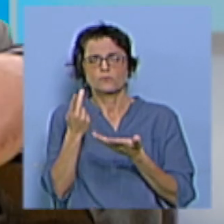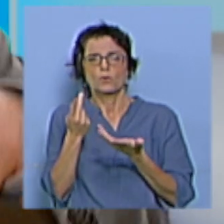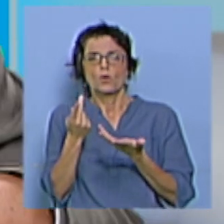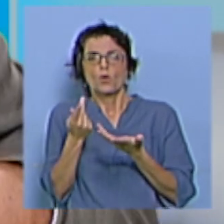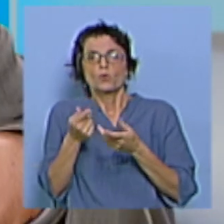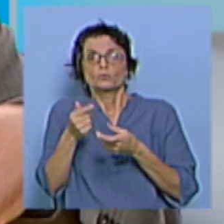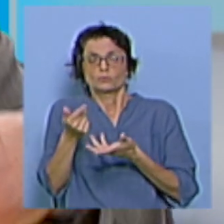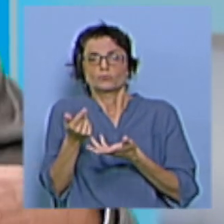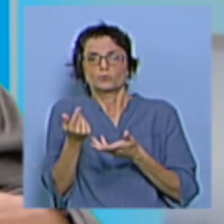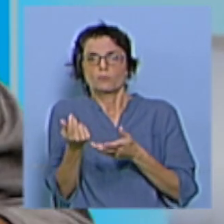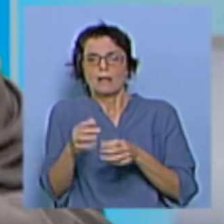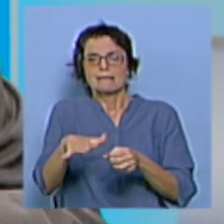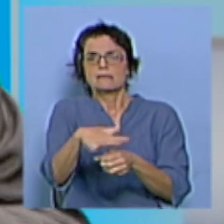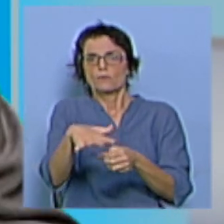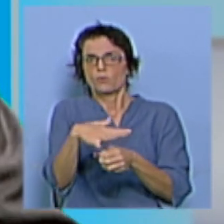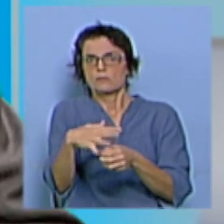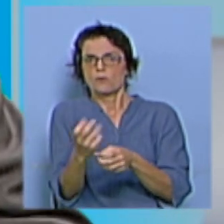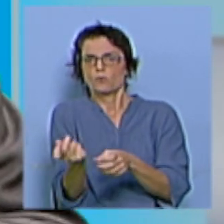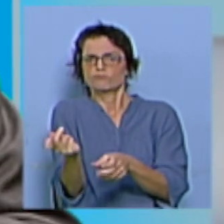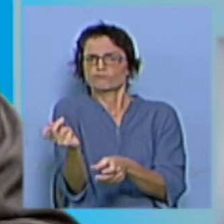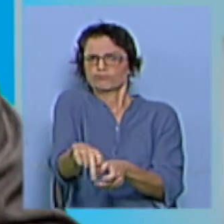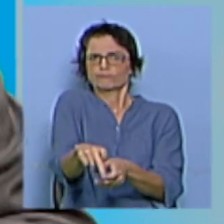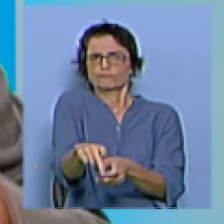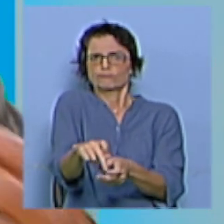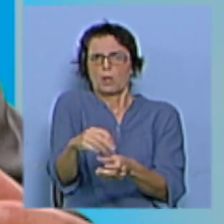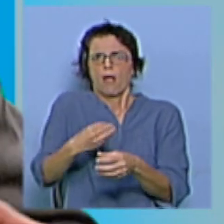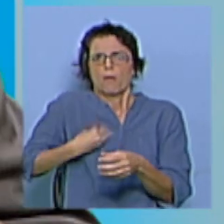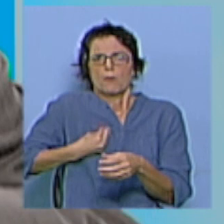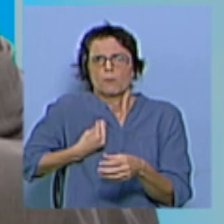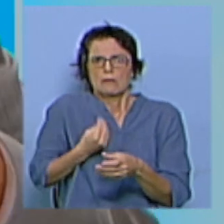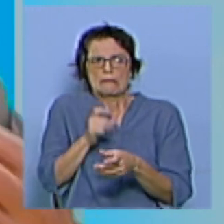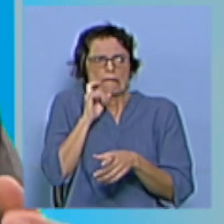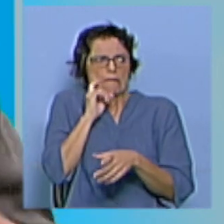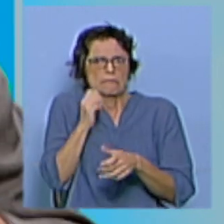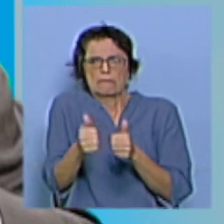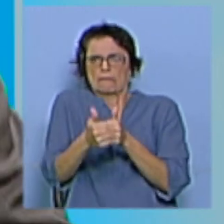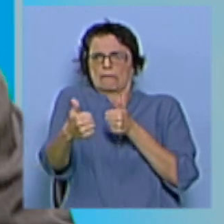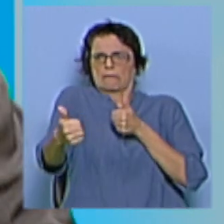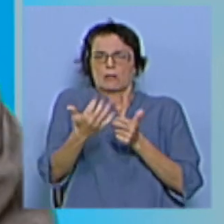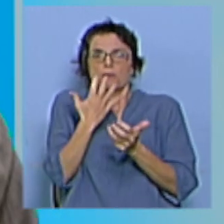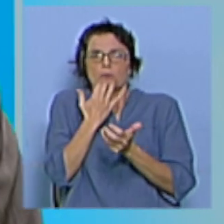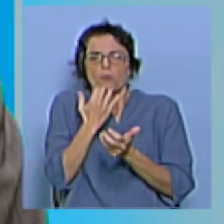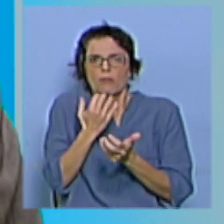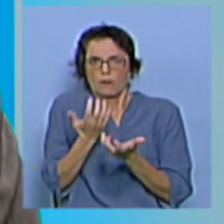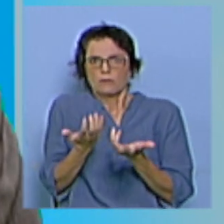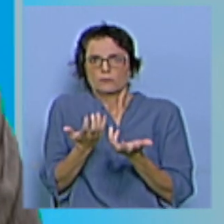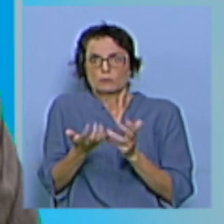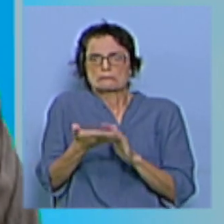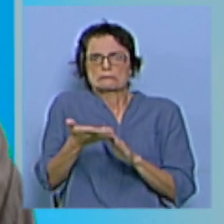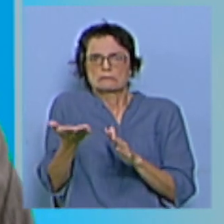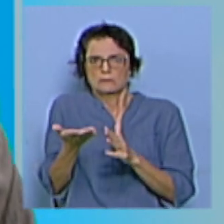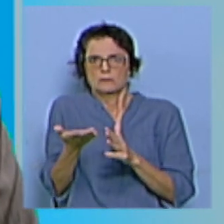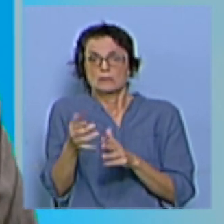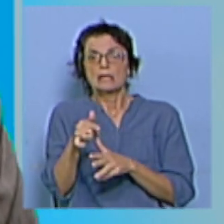numa imanência, enfim, de preocupações, de defesa, de distanciamento, de cuidados, e então foi